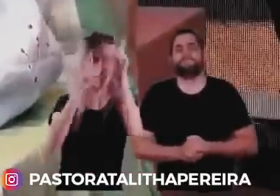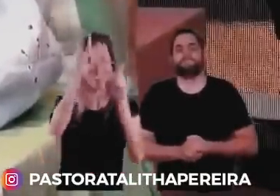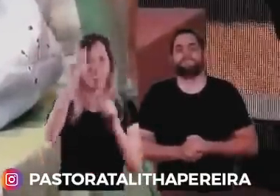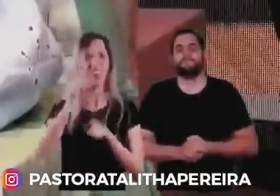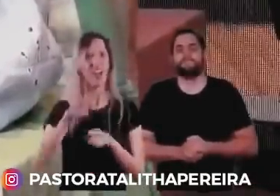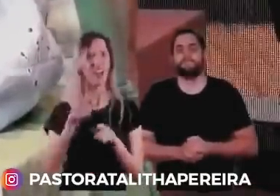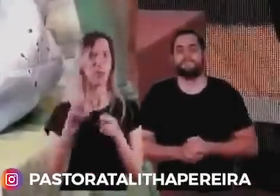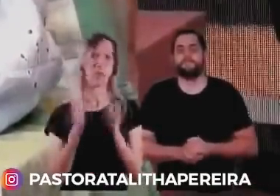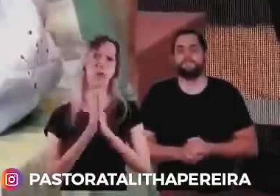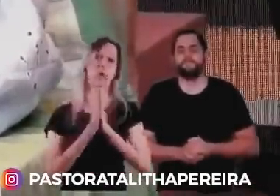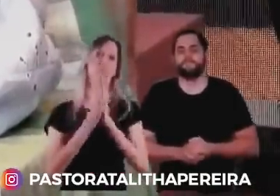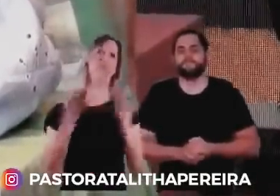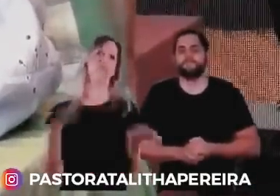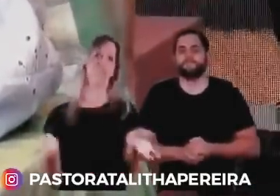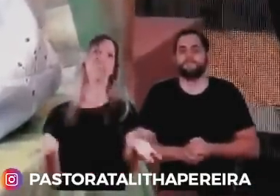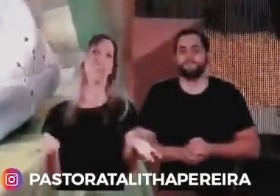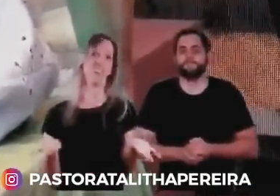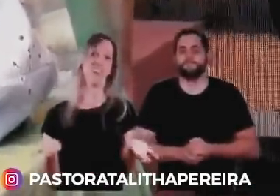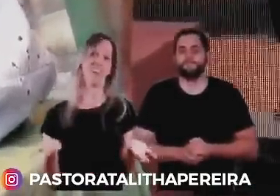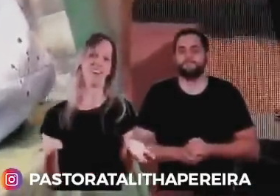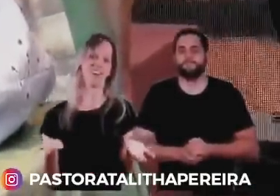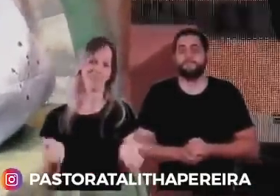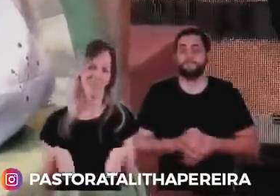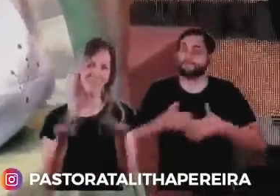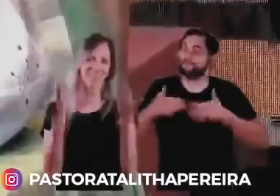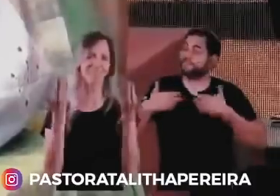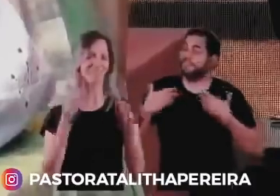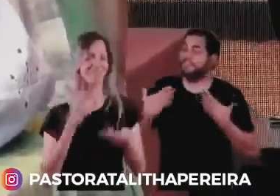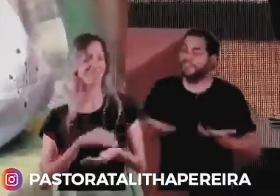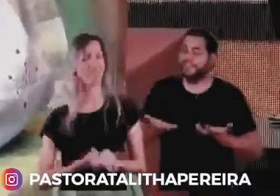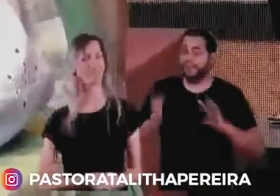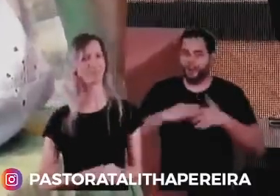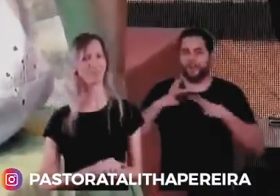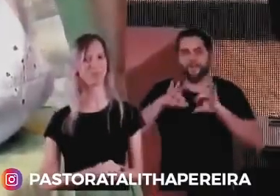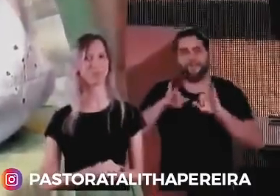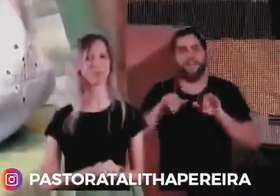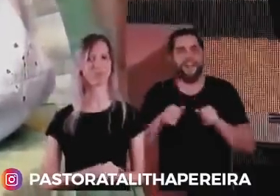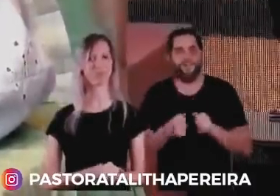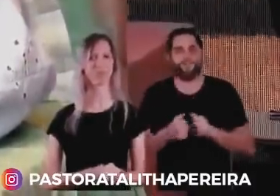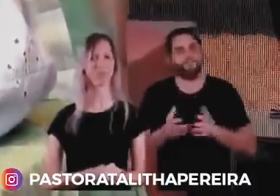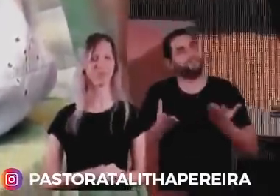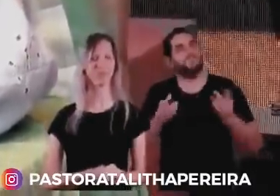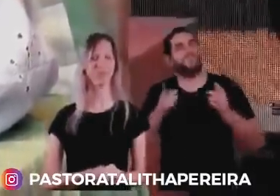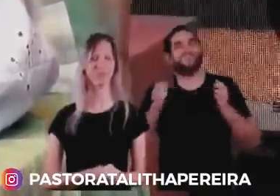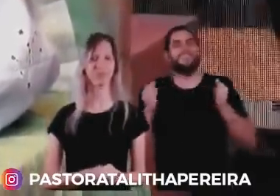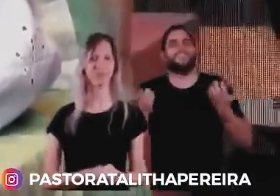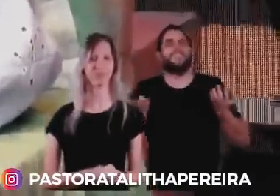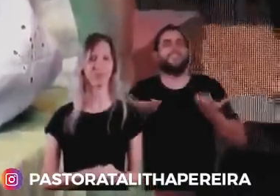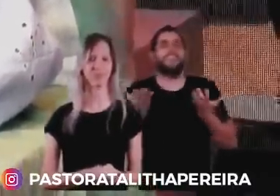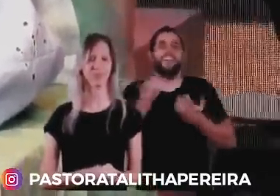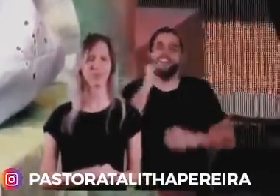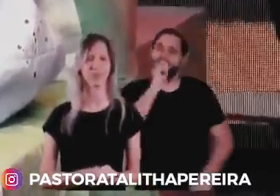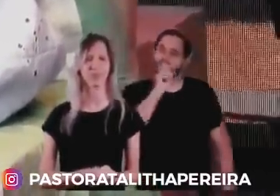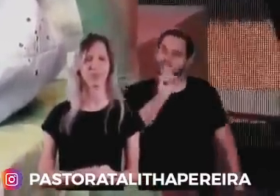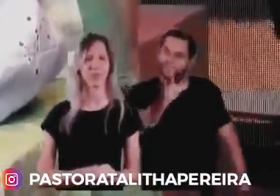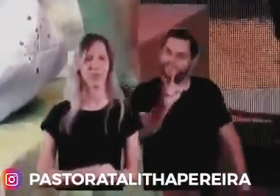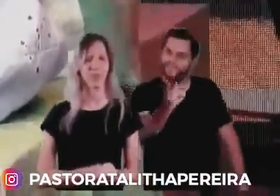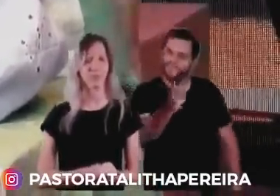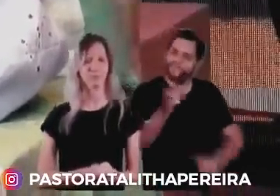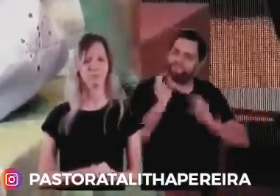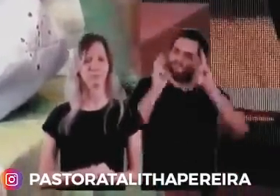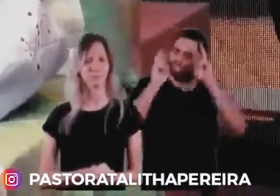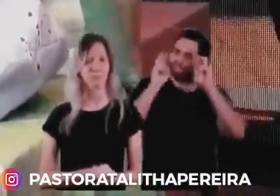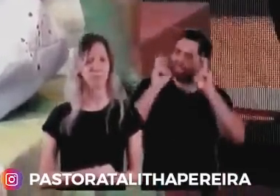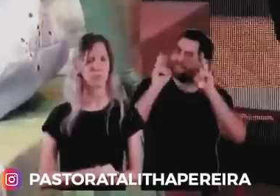Deus. Vamos embora. Momentos, para finalizar com você, eu queria falar nesse